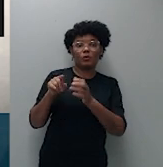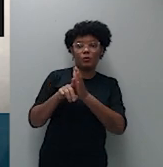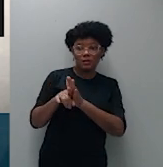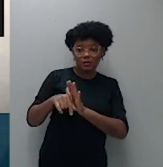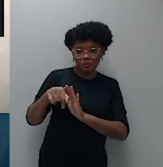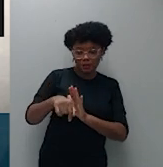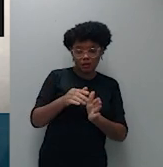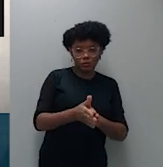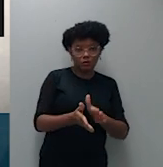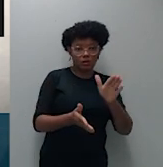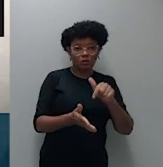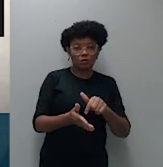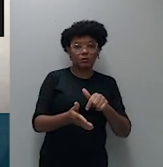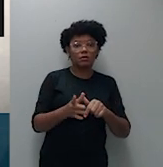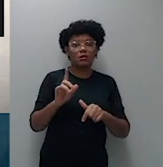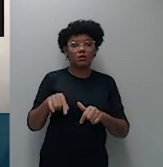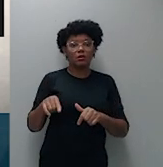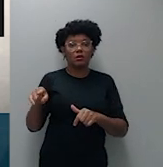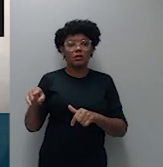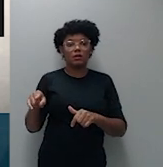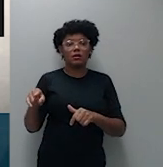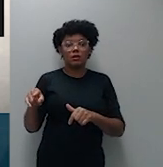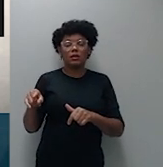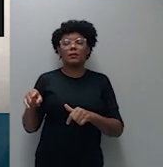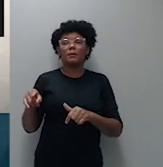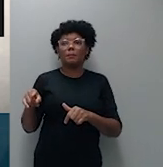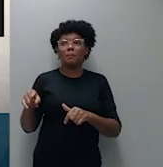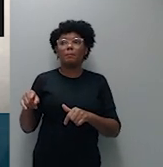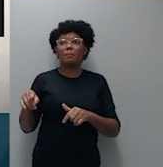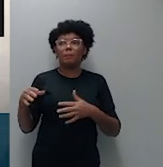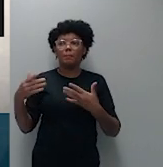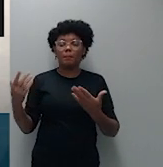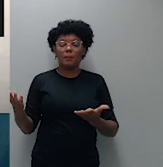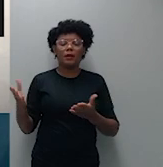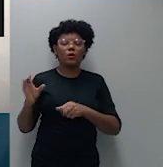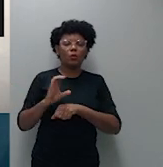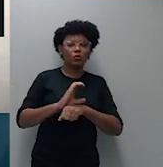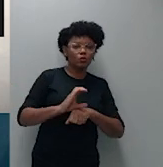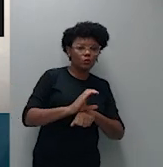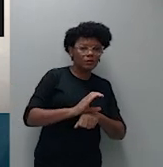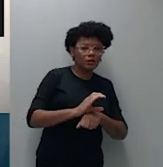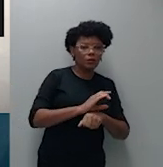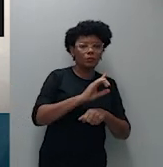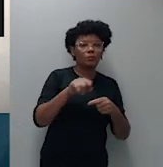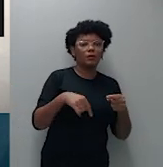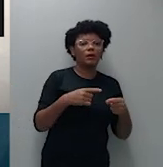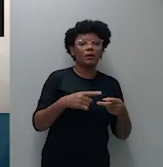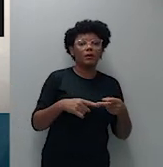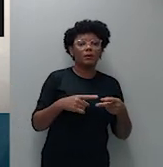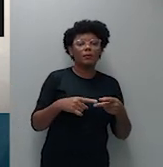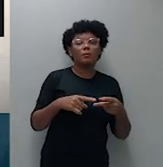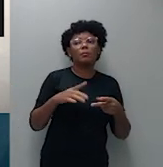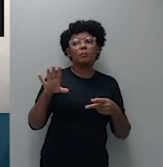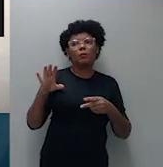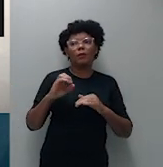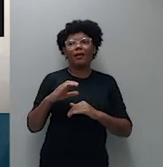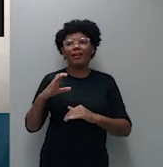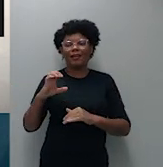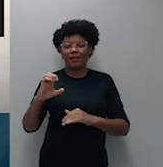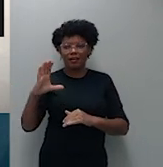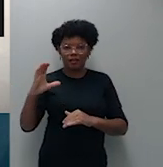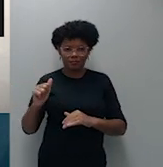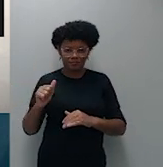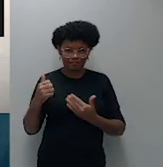seja pela supremacia do presidente condicional seja porque enquanto Estatuto da Criança e do Adolescente